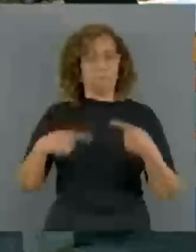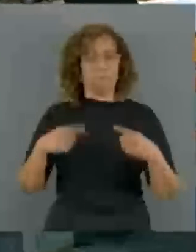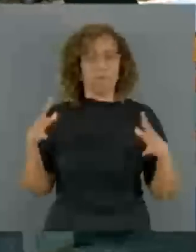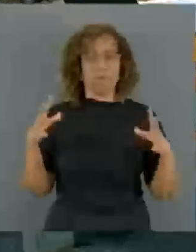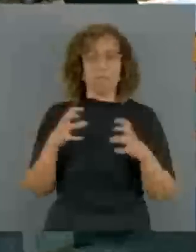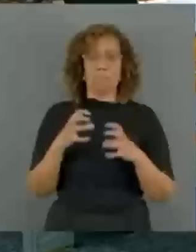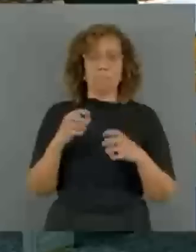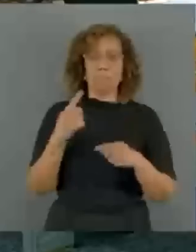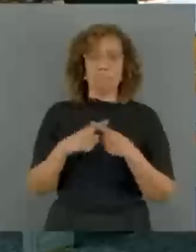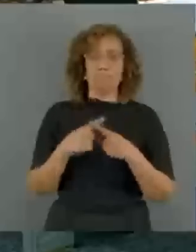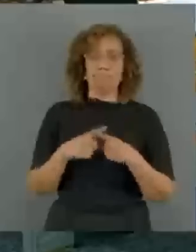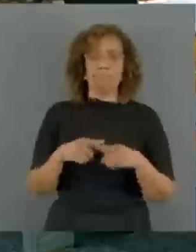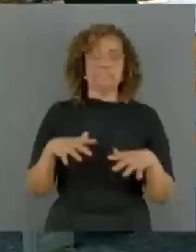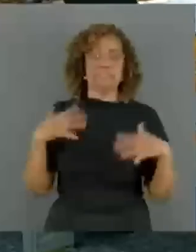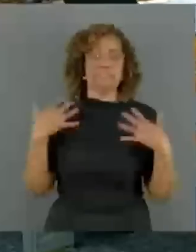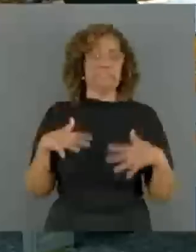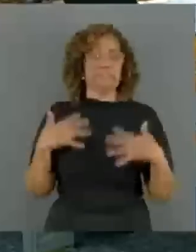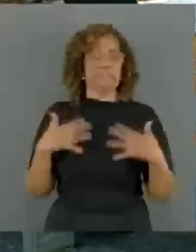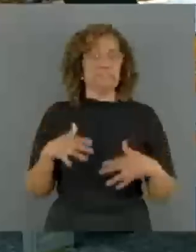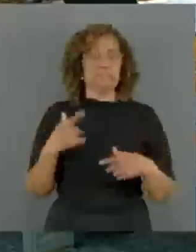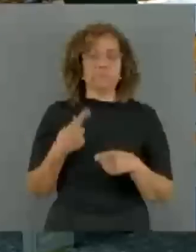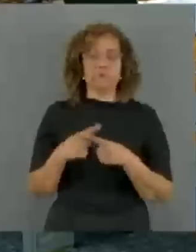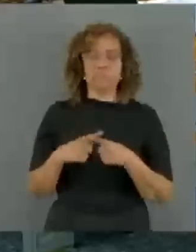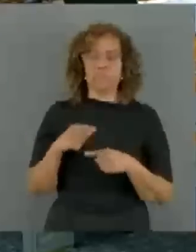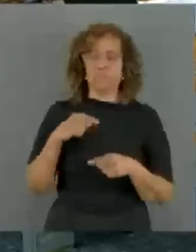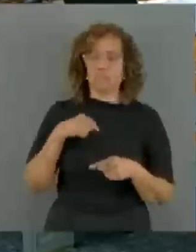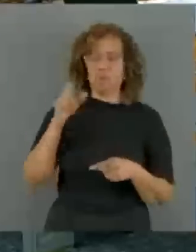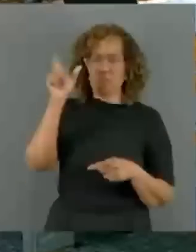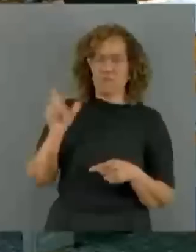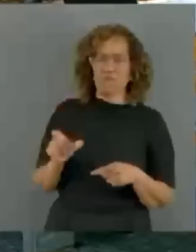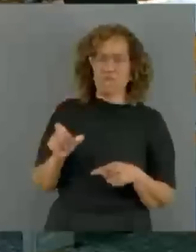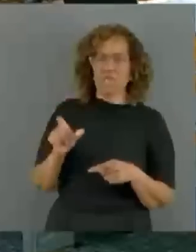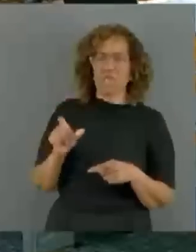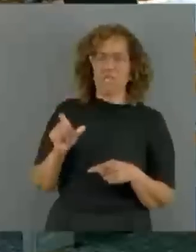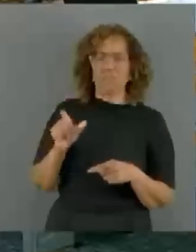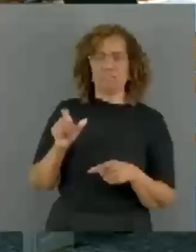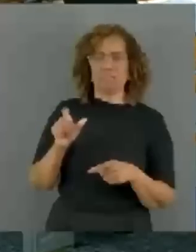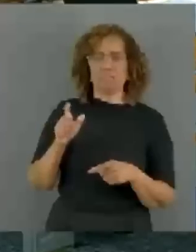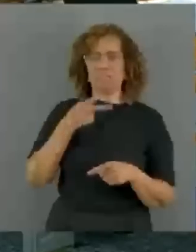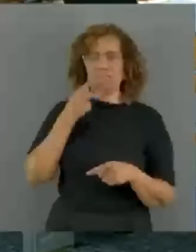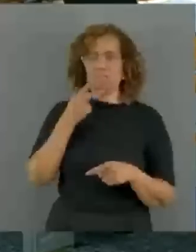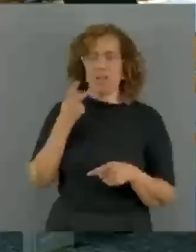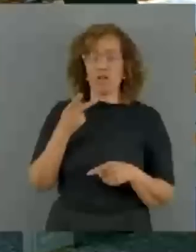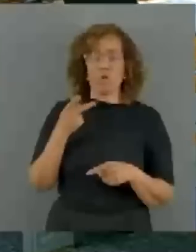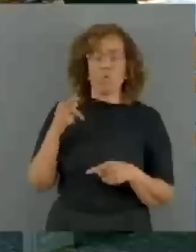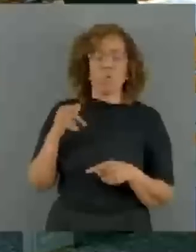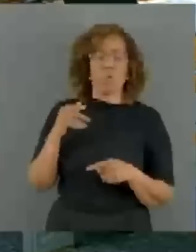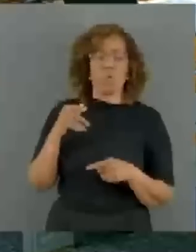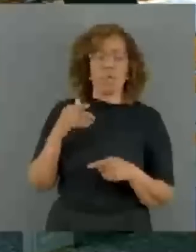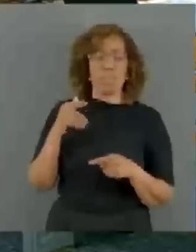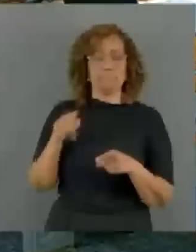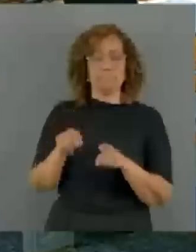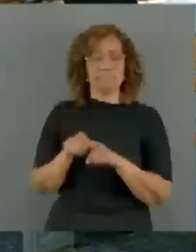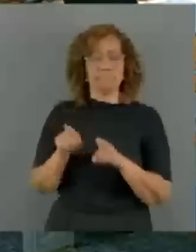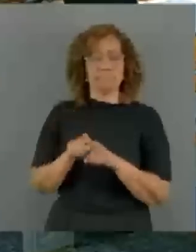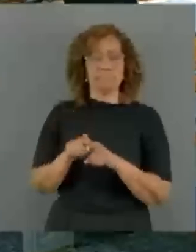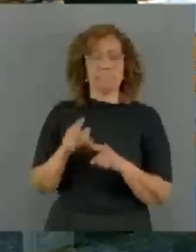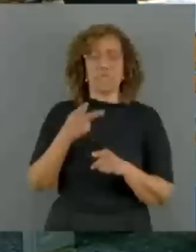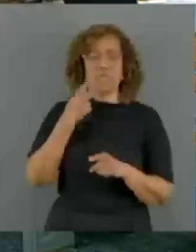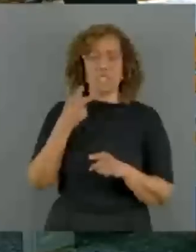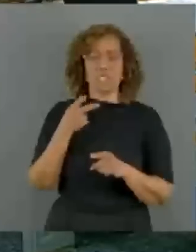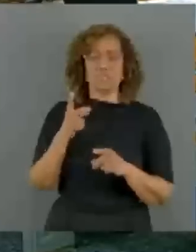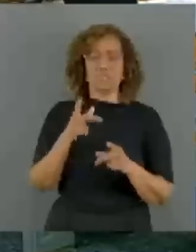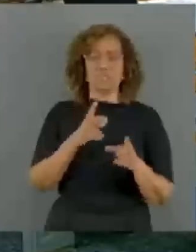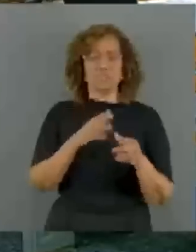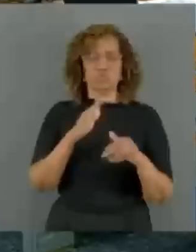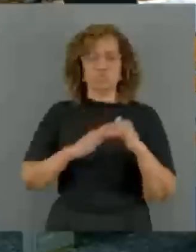senhor não soube se portar como juiz. O senhor violou o que é principal. O senhor violou o princípio de legalidade de armas. O senhor não é juiz. Não, o senhor